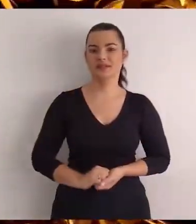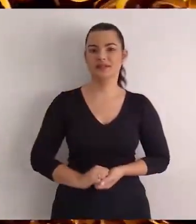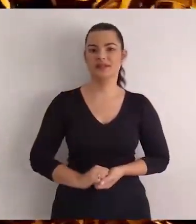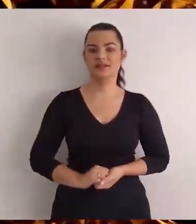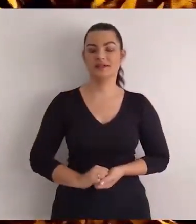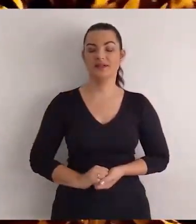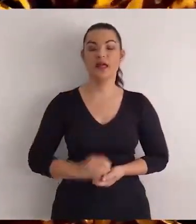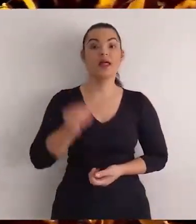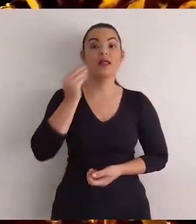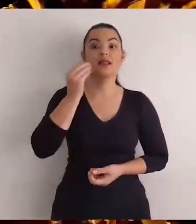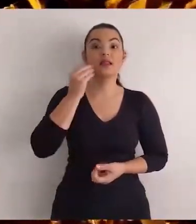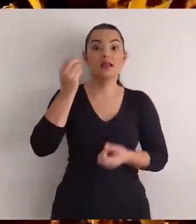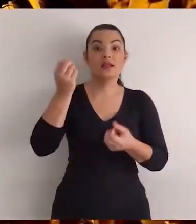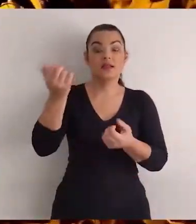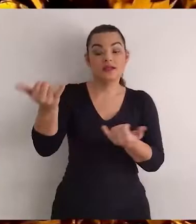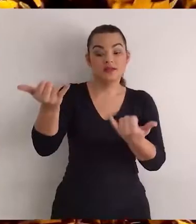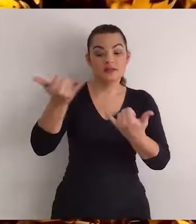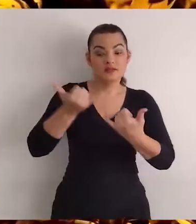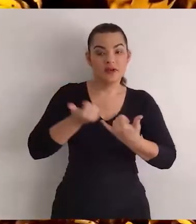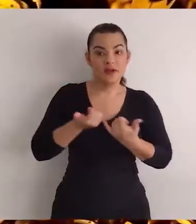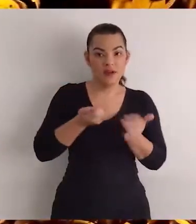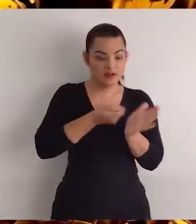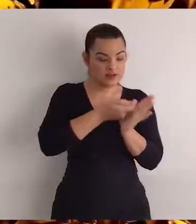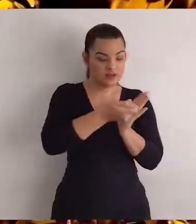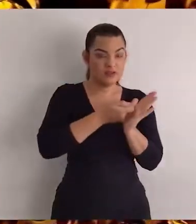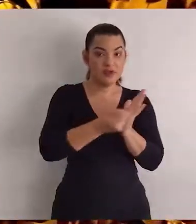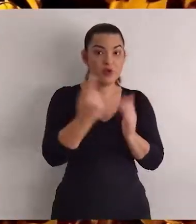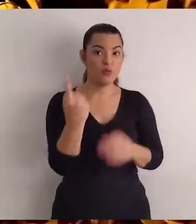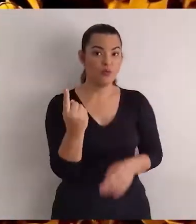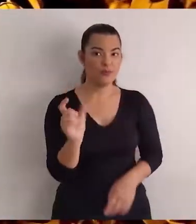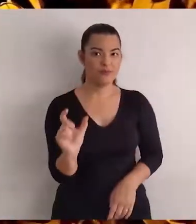Tente expressar com uma palavra.